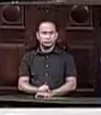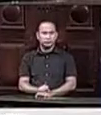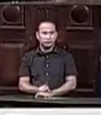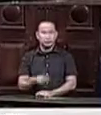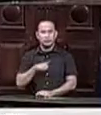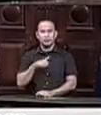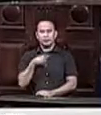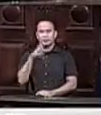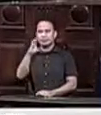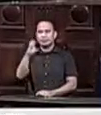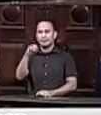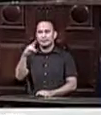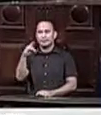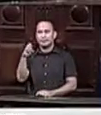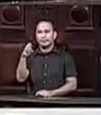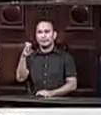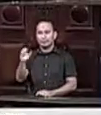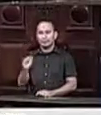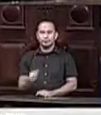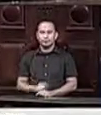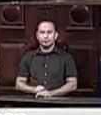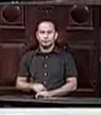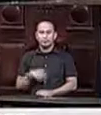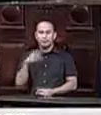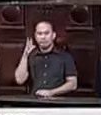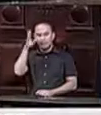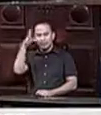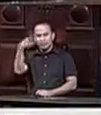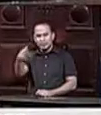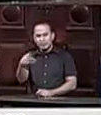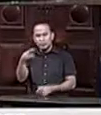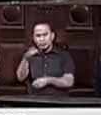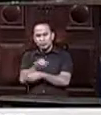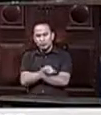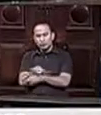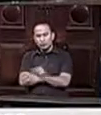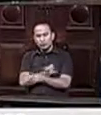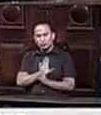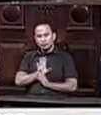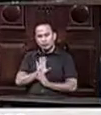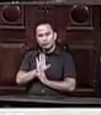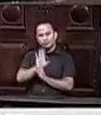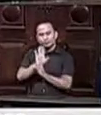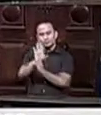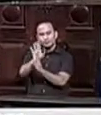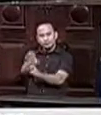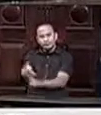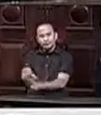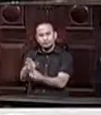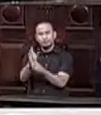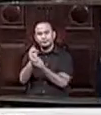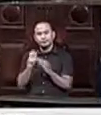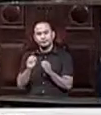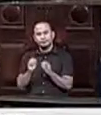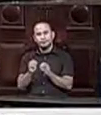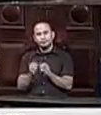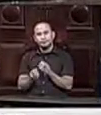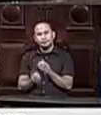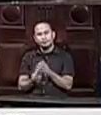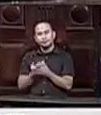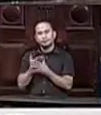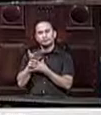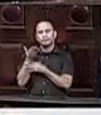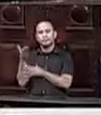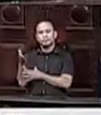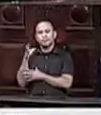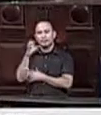da SEDAI, que vieram aqui em razão de um projeto apresentado para a criação no calendário oficial do Estado do Rio